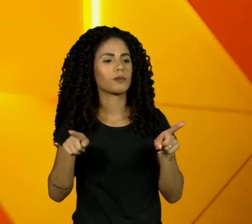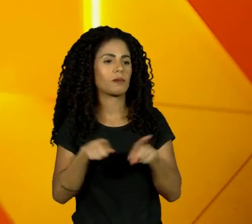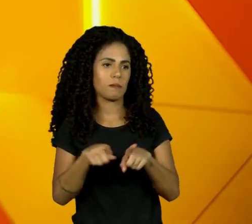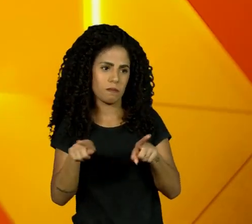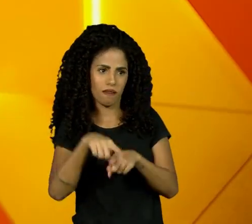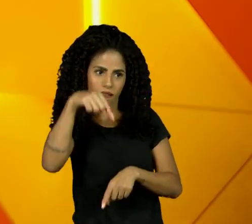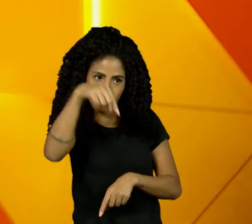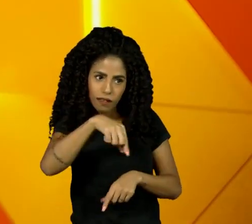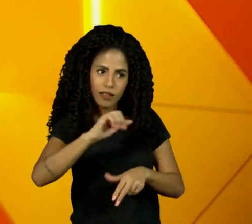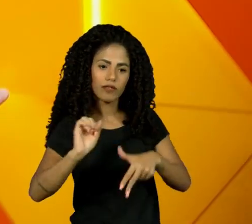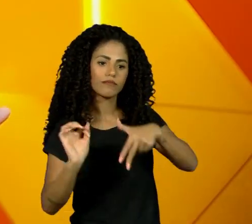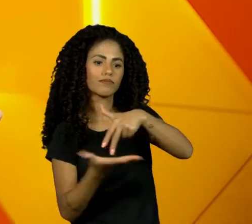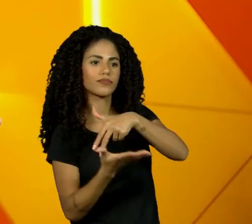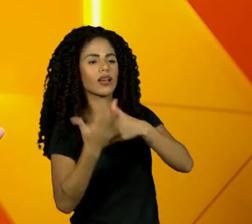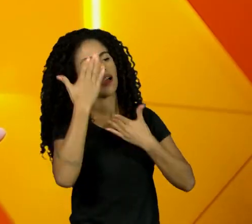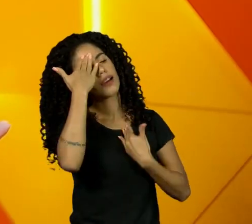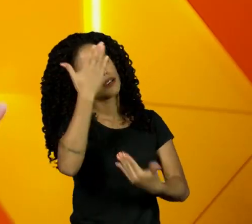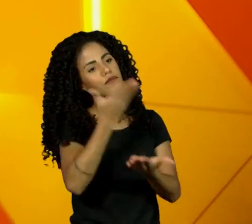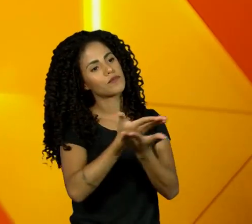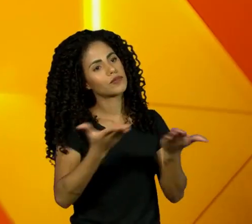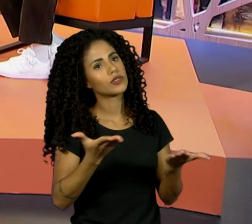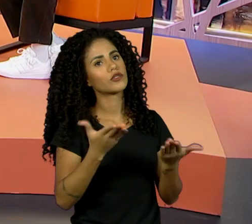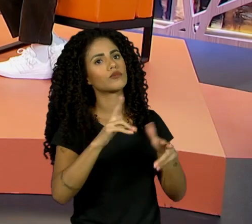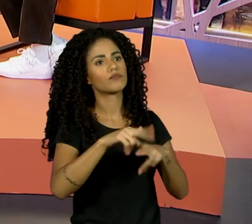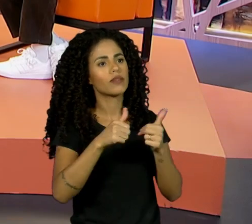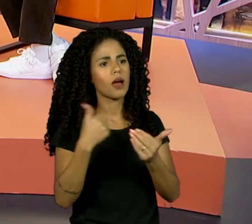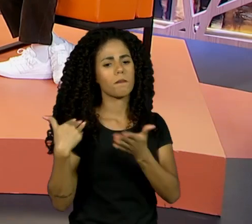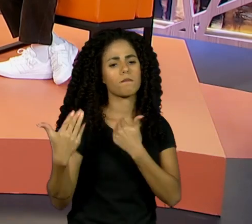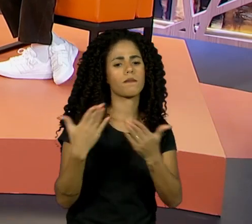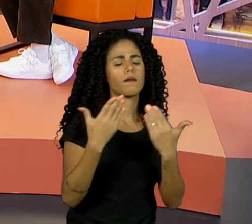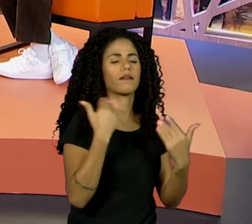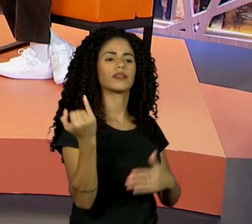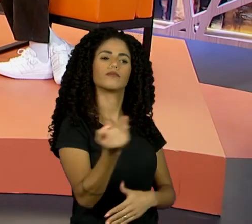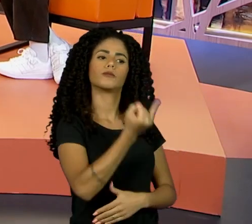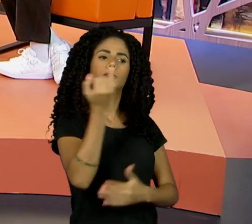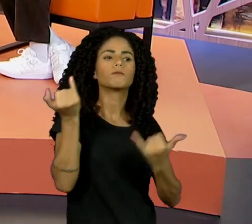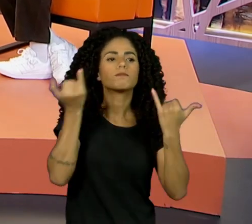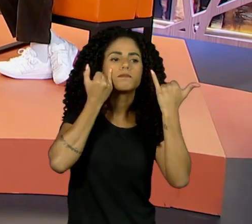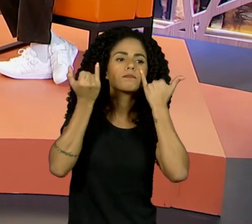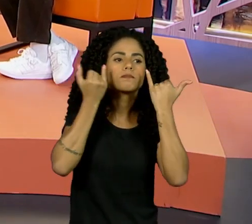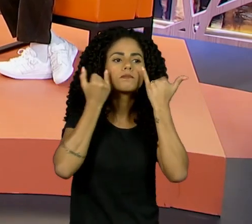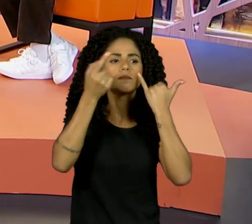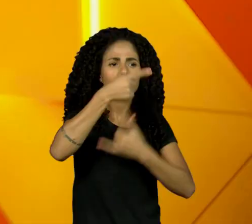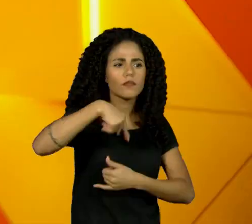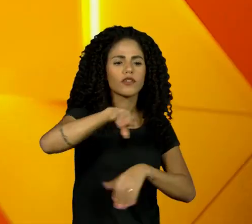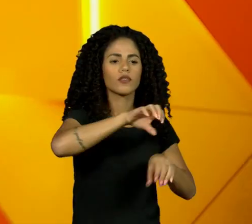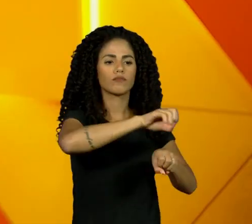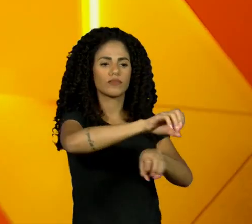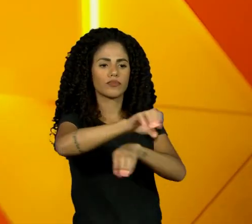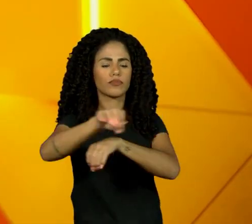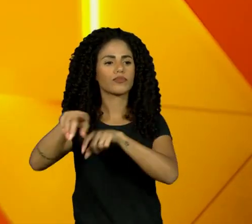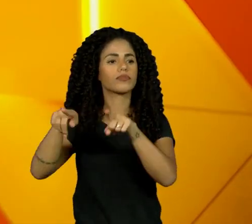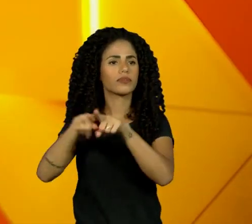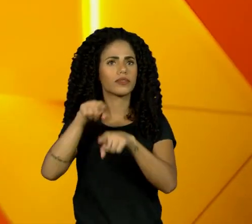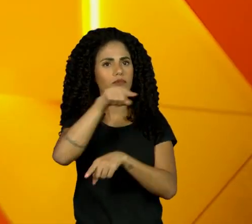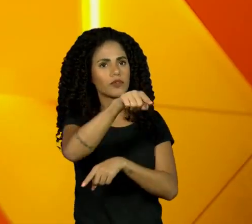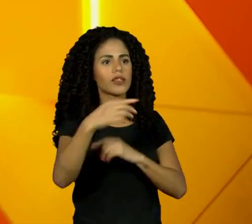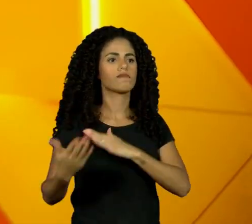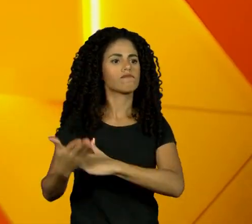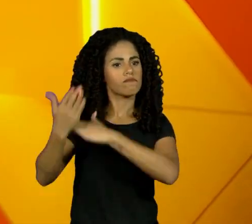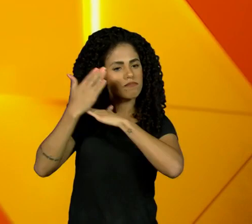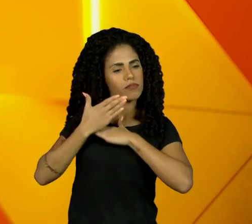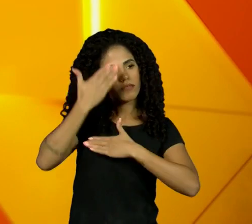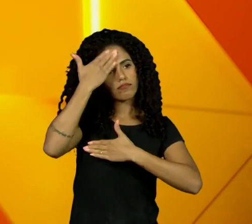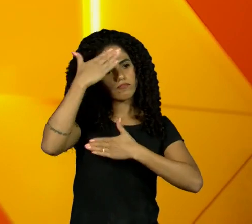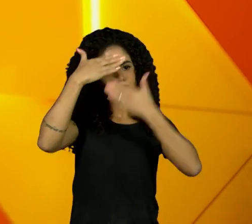aqui no programa. Eu quero muito agradecer a vocês por essa discussão riquíssima que vocês trouxeram aqui. Vocês me auxiliaram